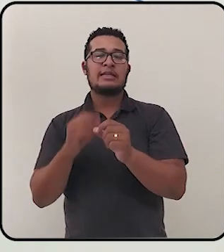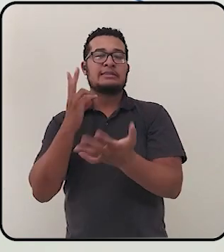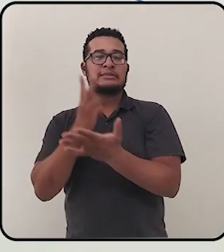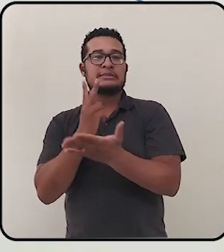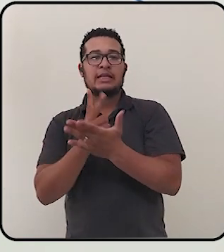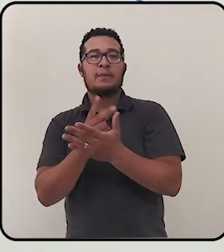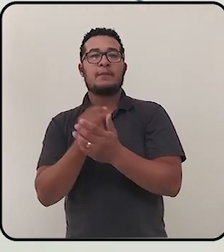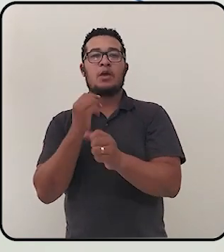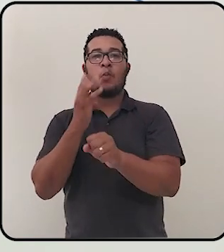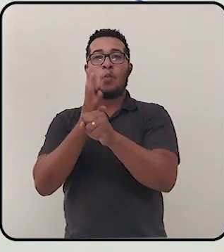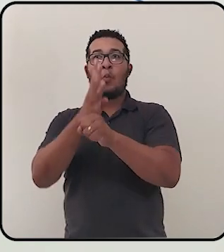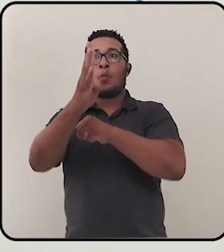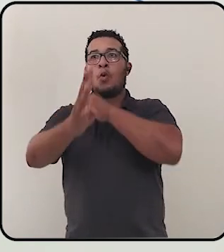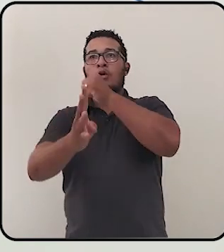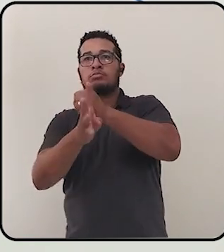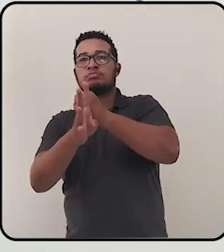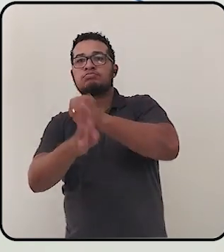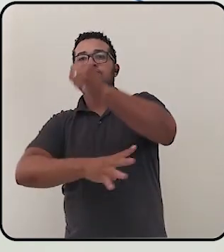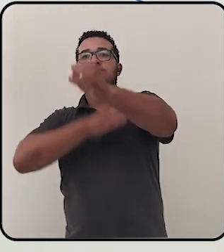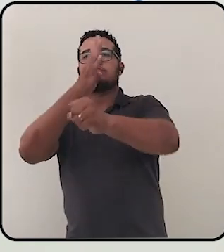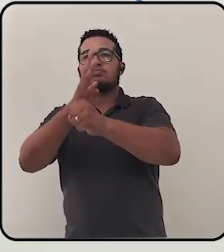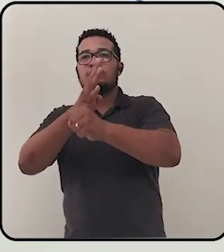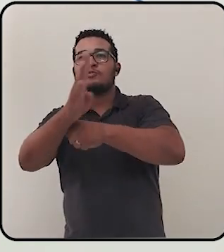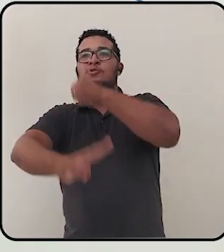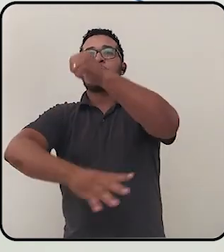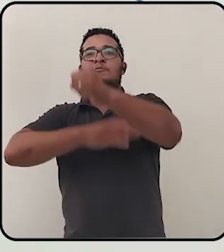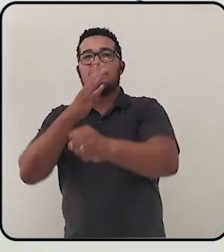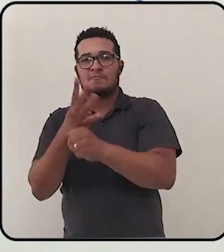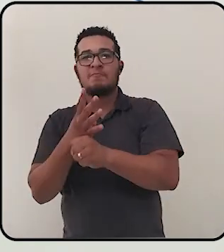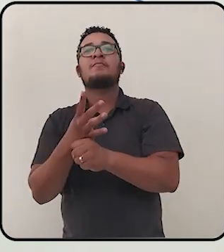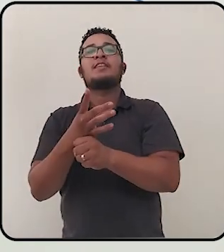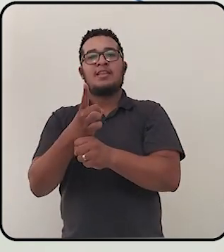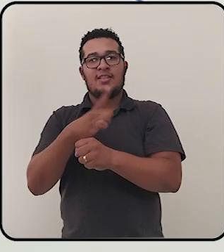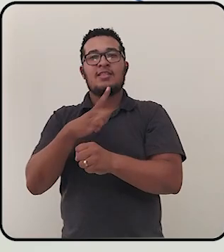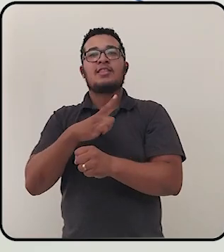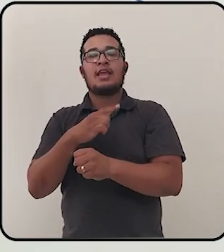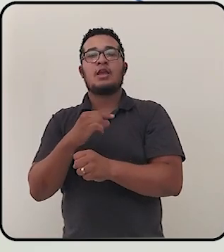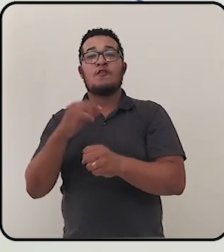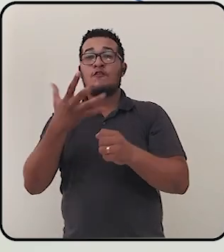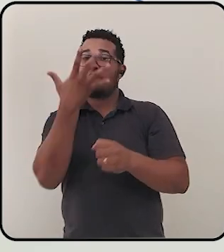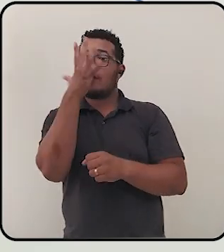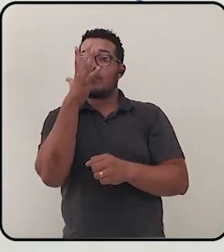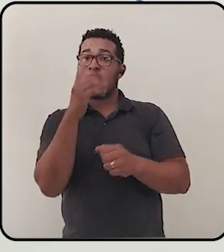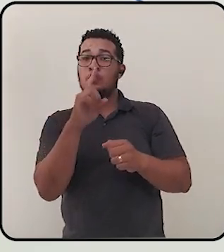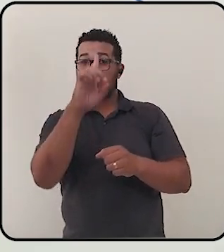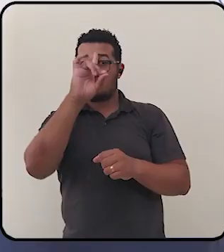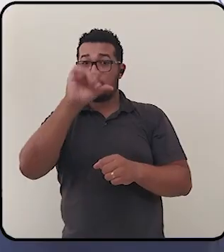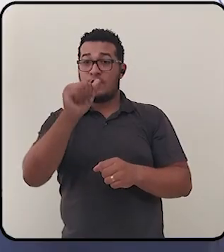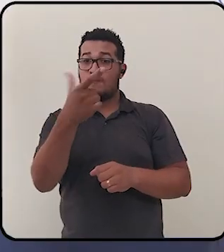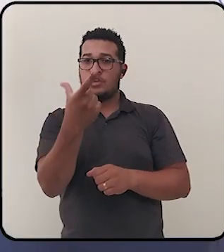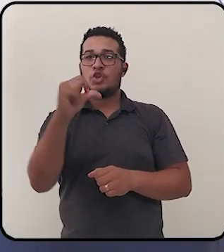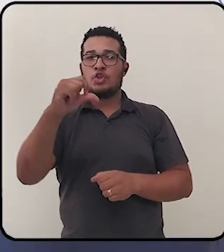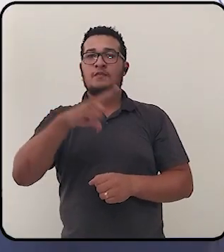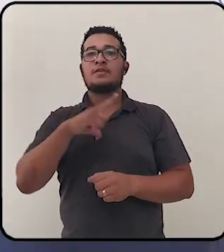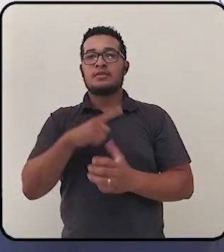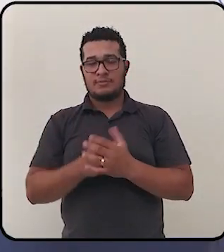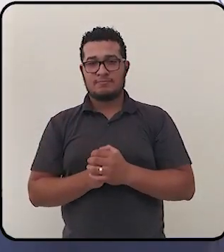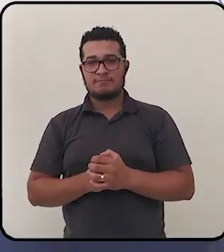4 em 4 anos. É importante, o movimento de translação, ele acontece de